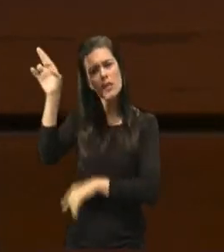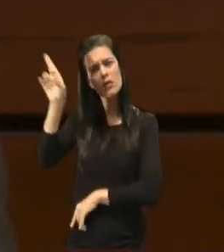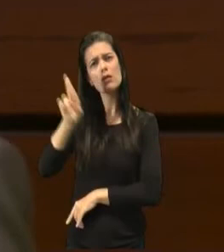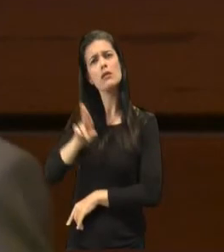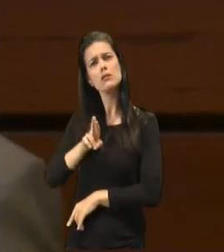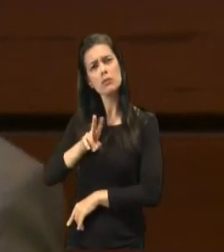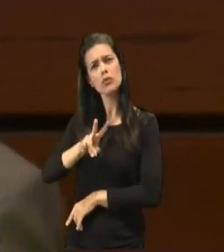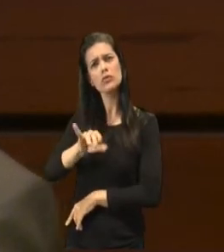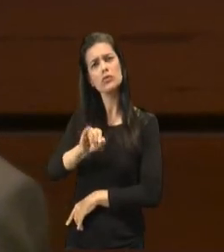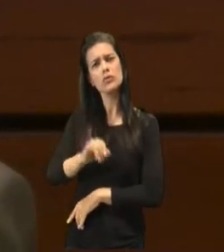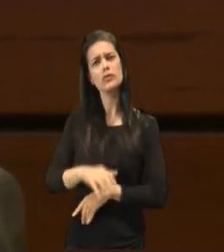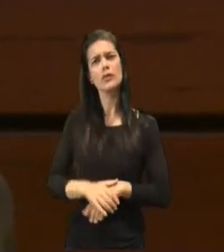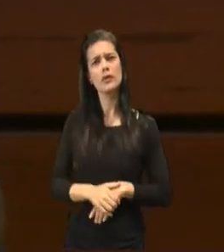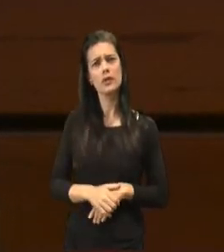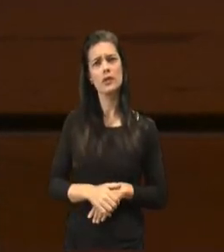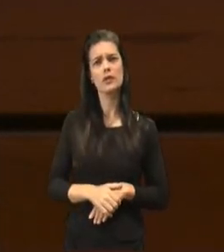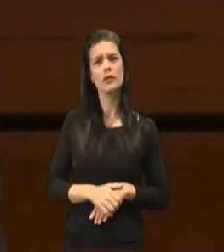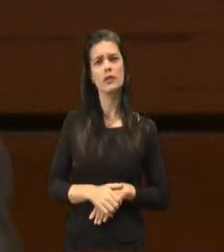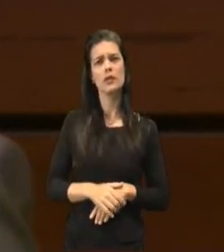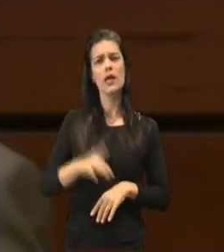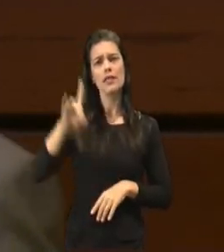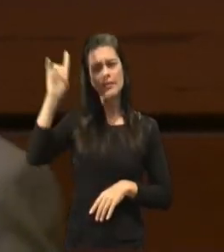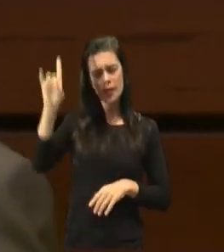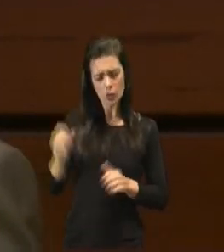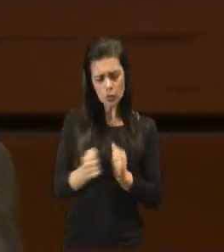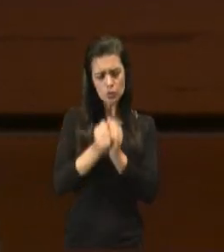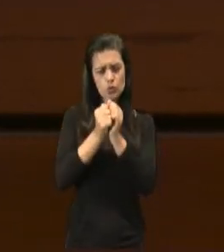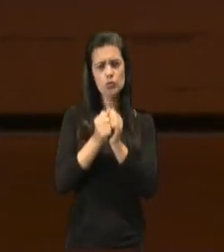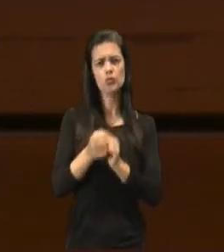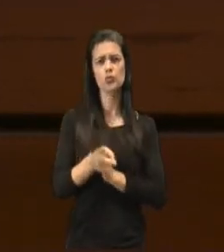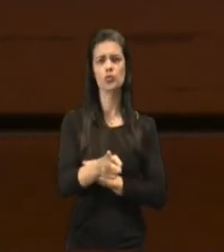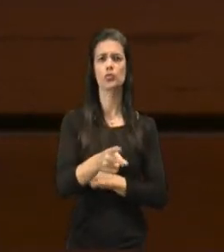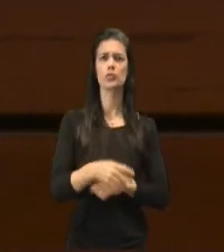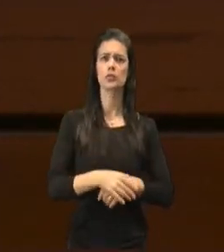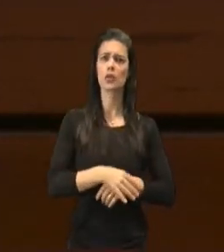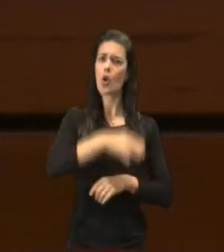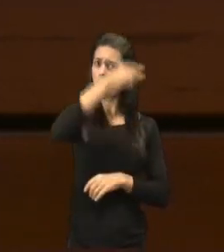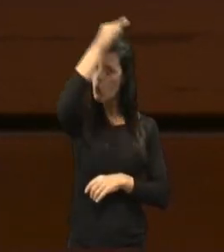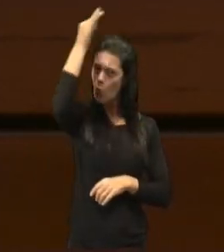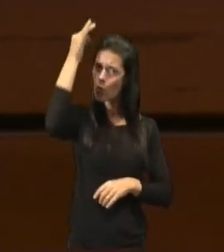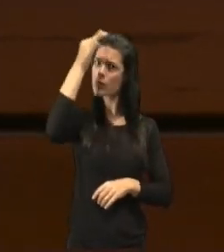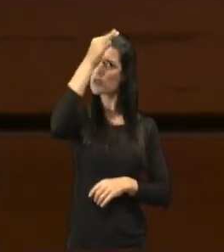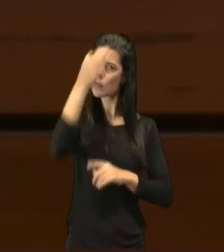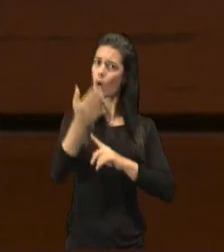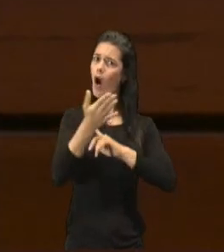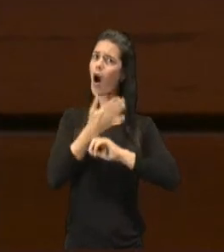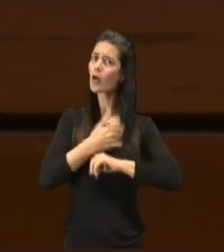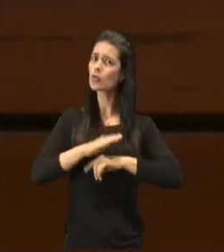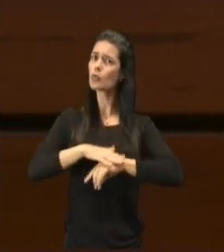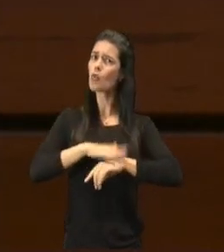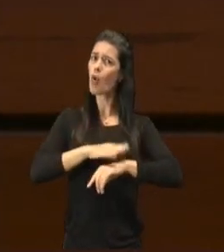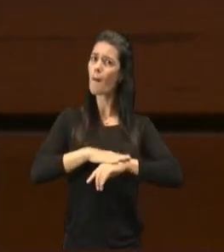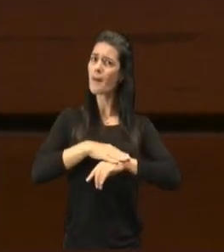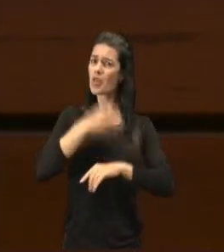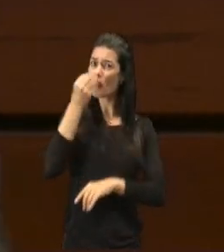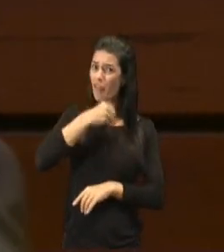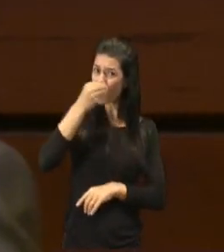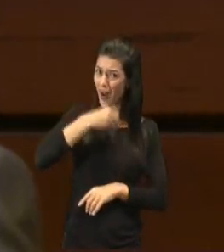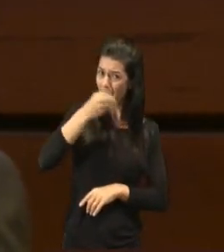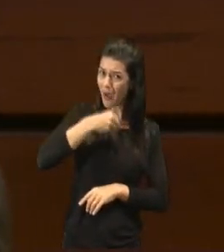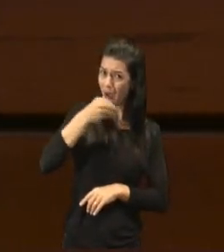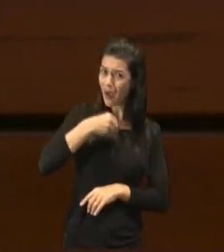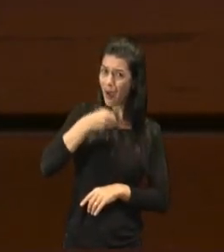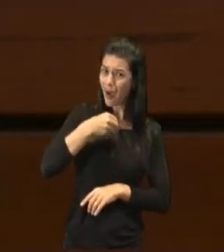esta presença do Senhor conosco. Da mesma forma, o Espírito nos ajuda em nossa fraqueza, pois não sabemos como orar, mas o